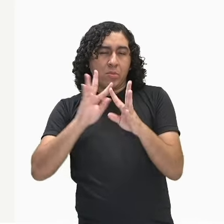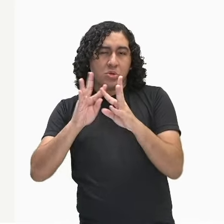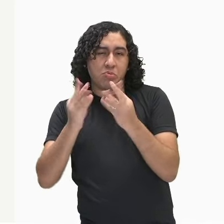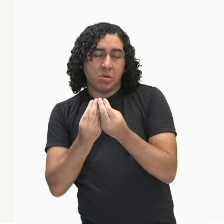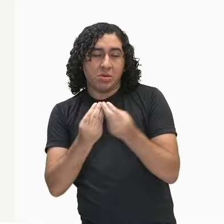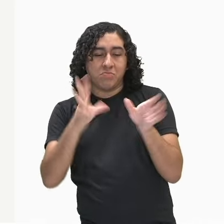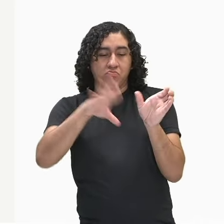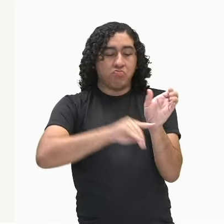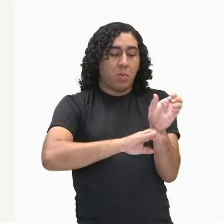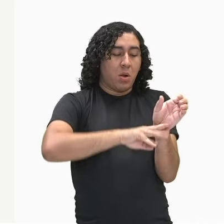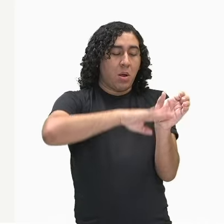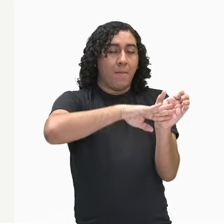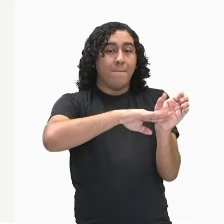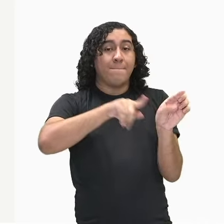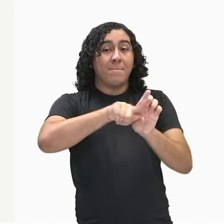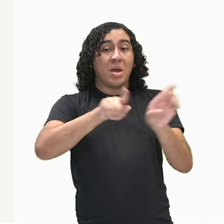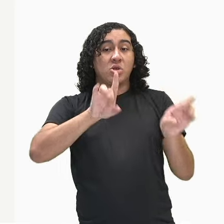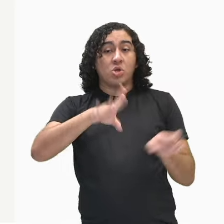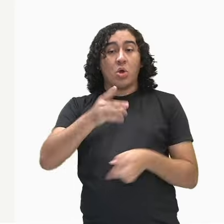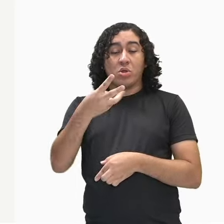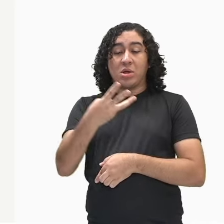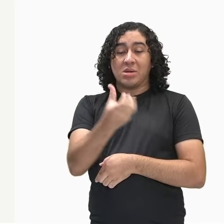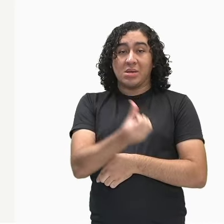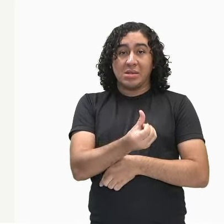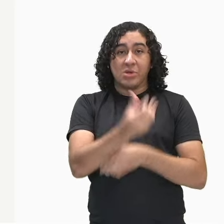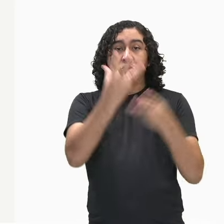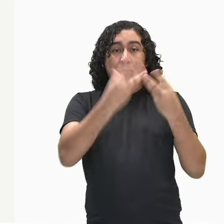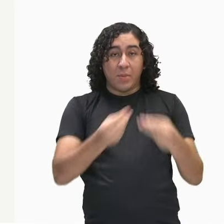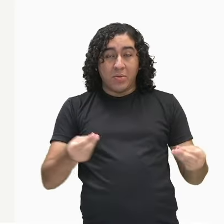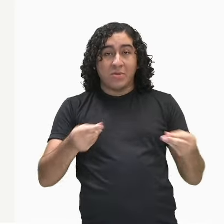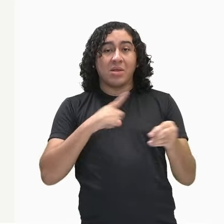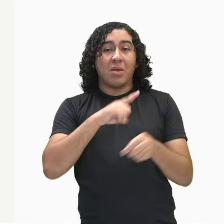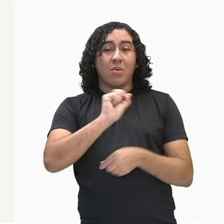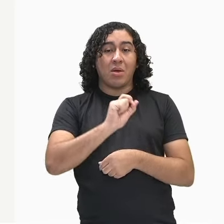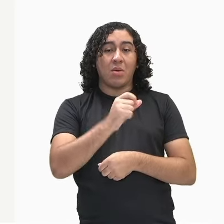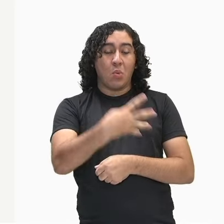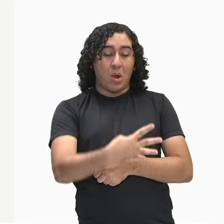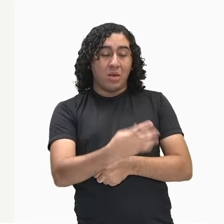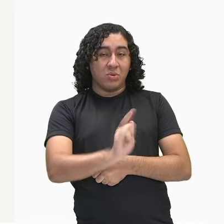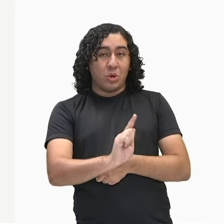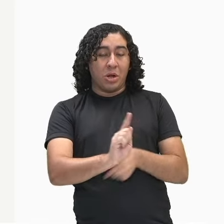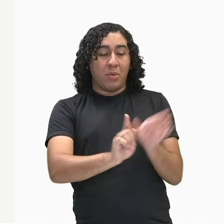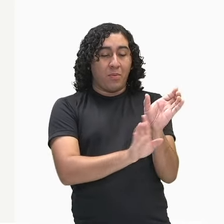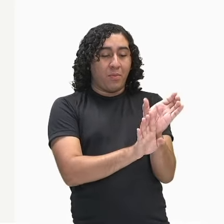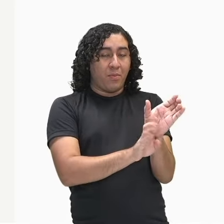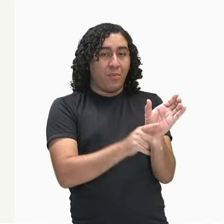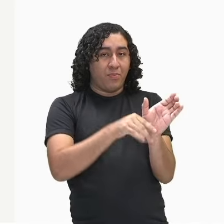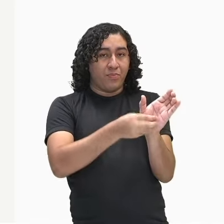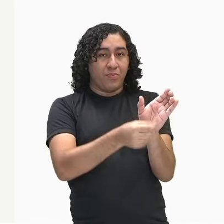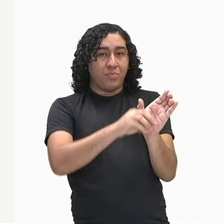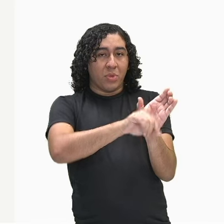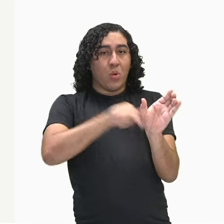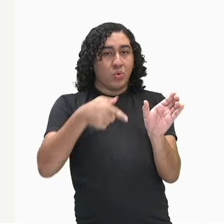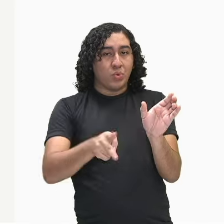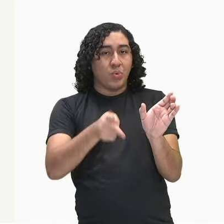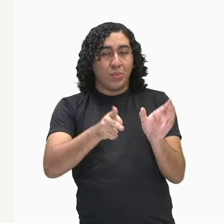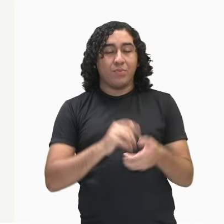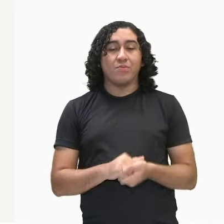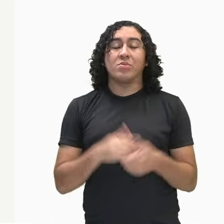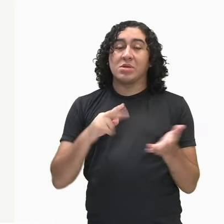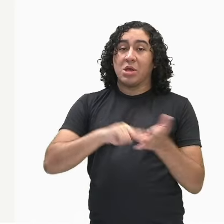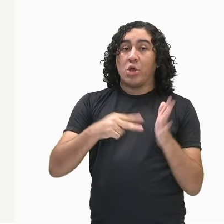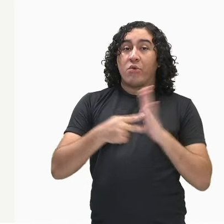sal. Só que apenas 36 dissolveram e a gente tem 4 de corpo de fundo. Então significa dizer que o